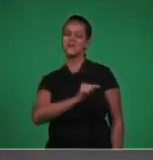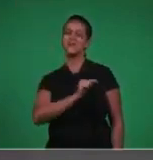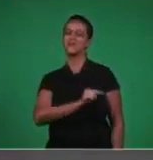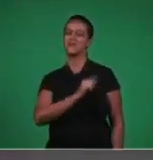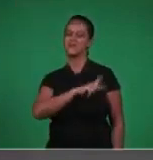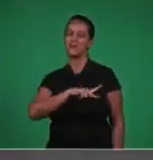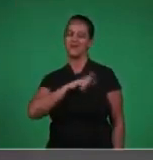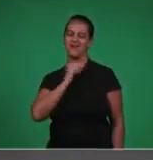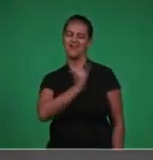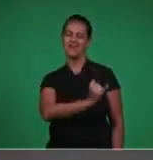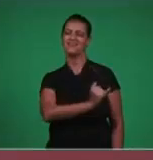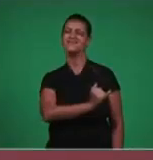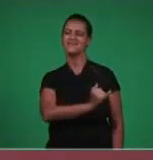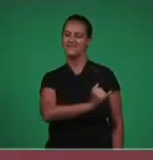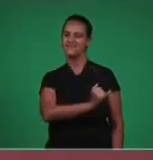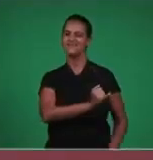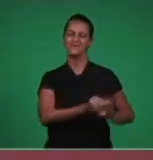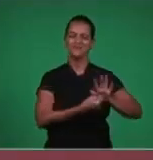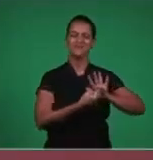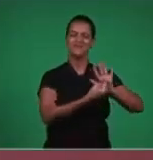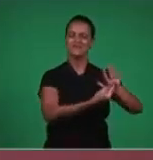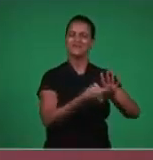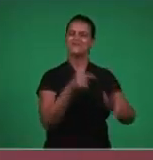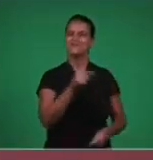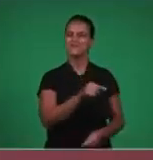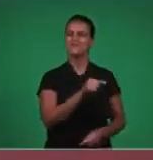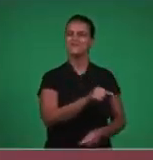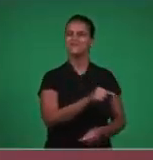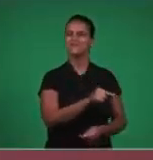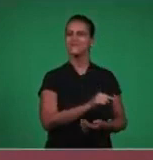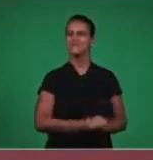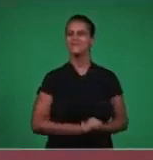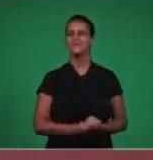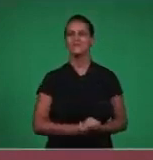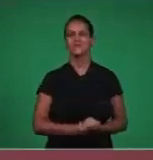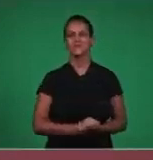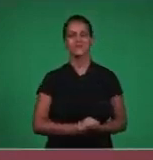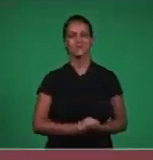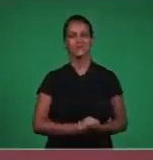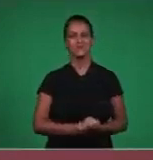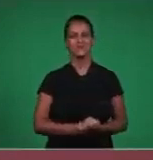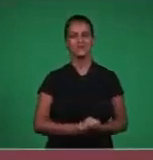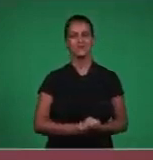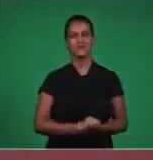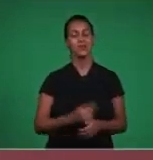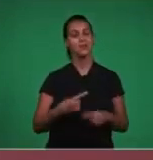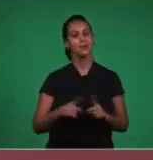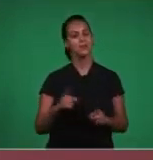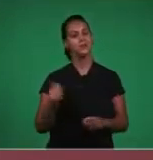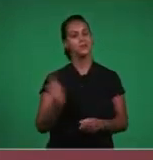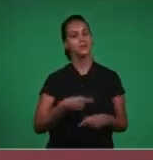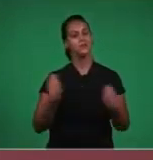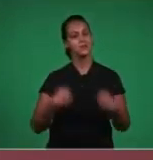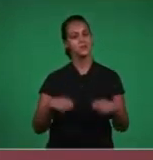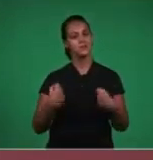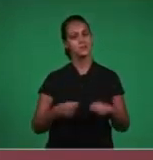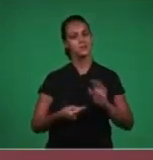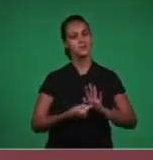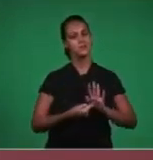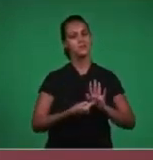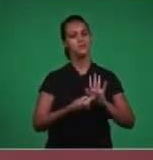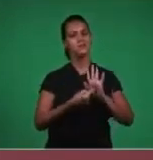ele que existia esse tipo de forma de vida. Verdade? No entanto, nós temos que abordar temas que muitas vezes são